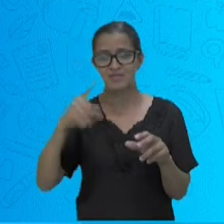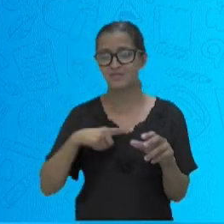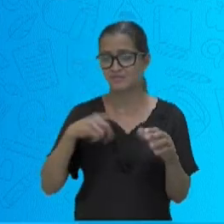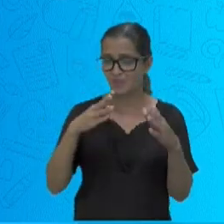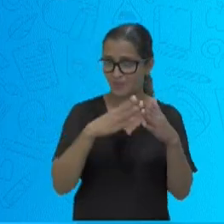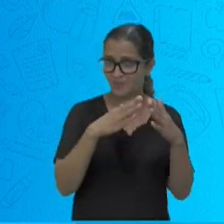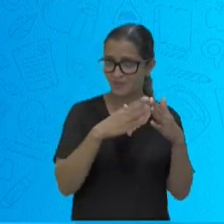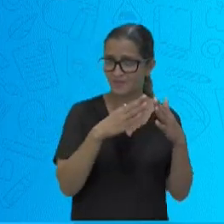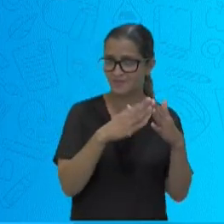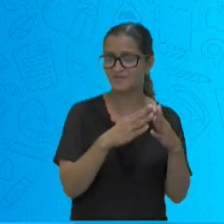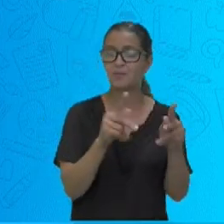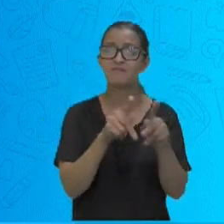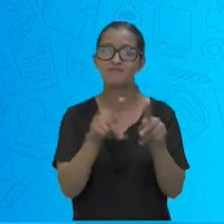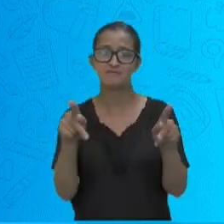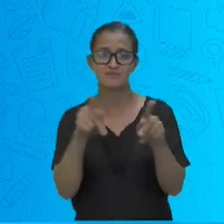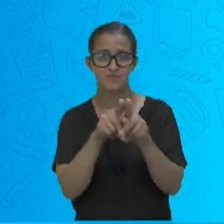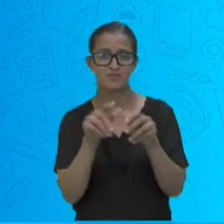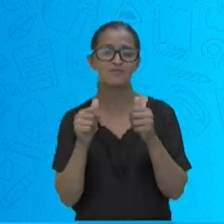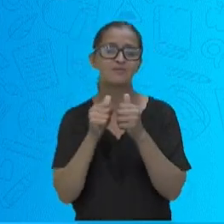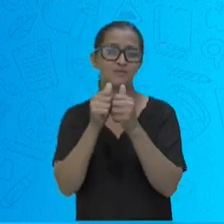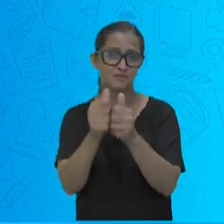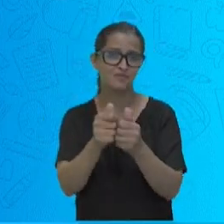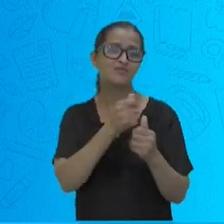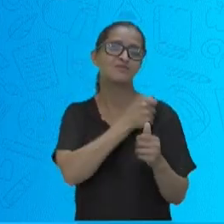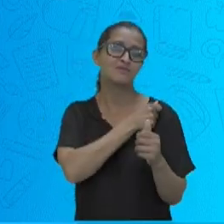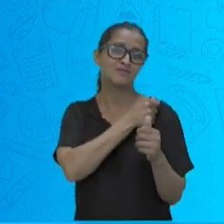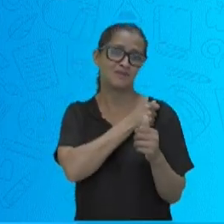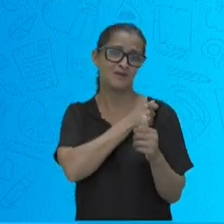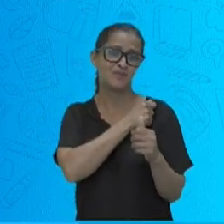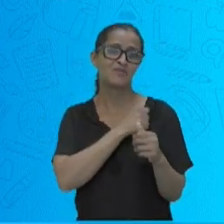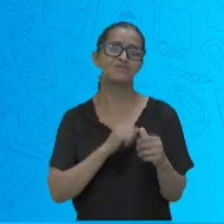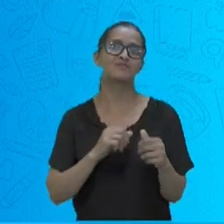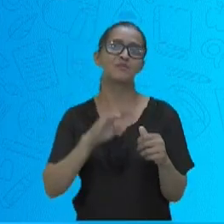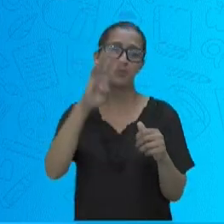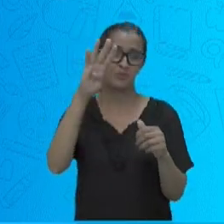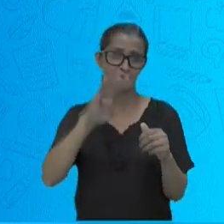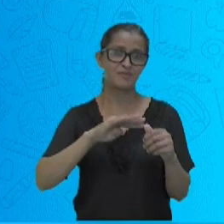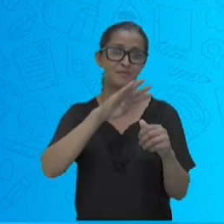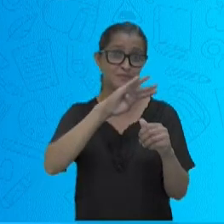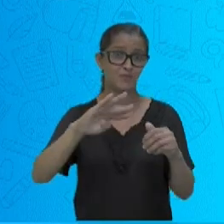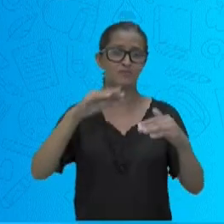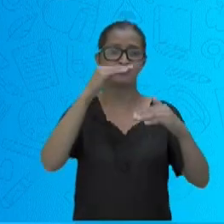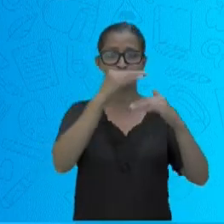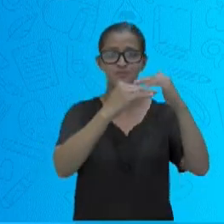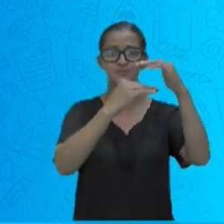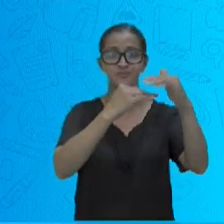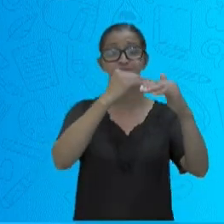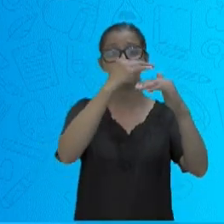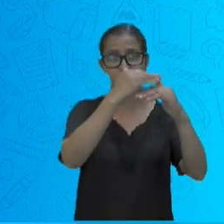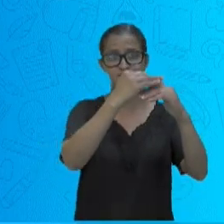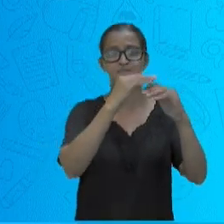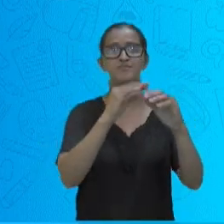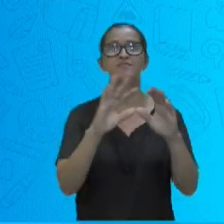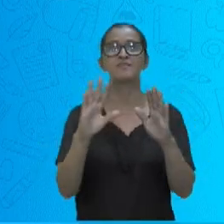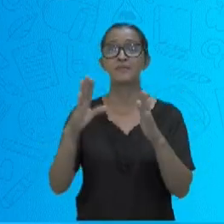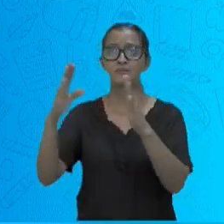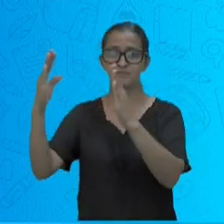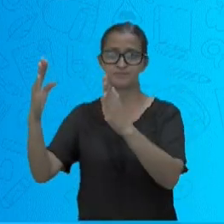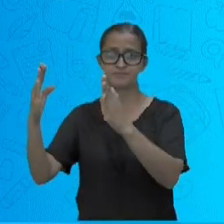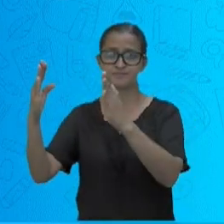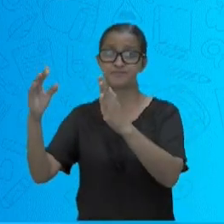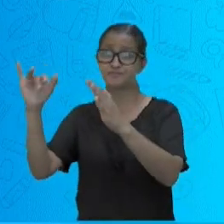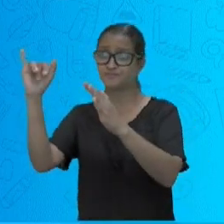fez com os seus alunos. Vamos traçar aqui então 2 colunas e